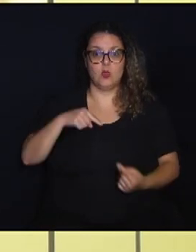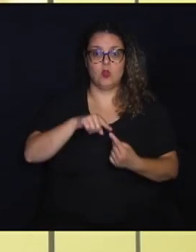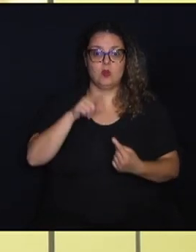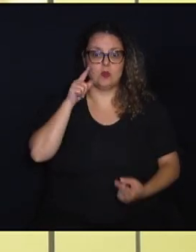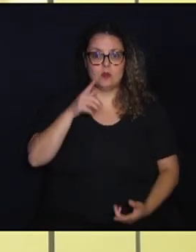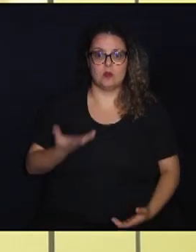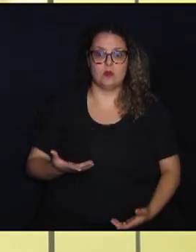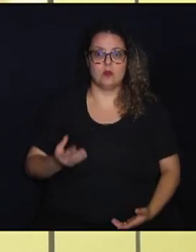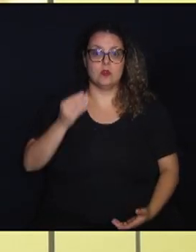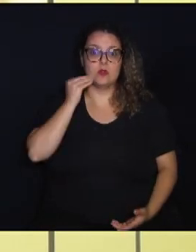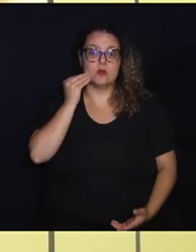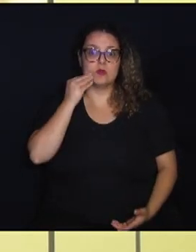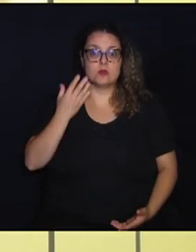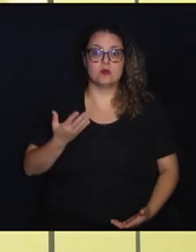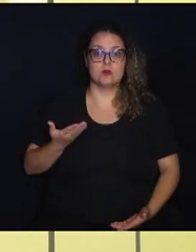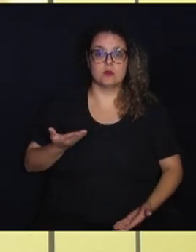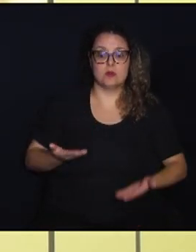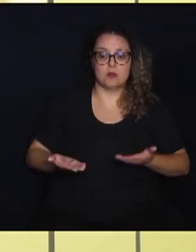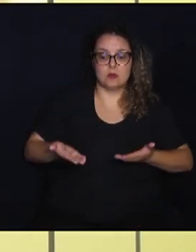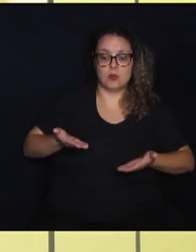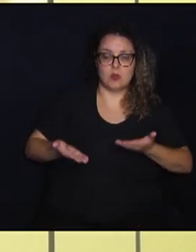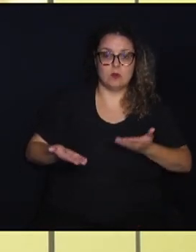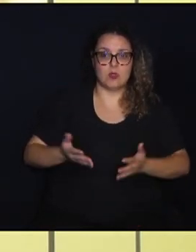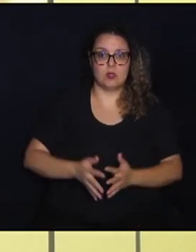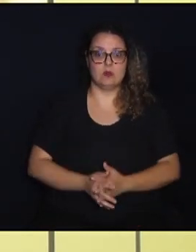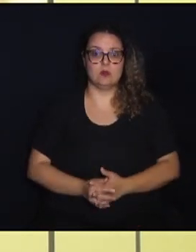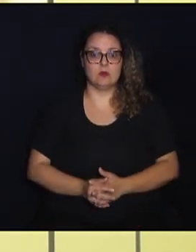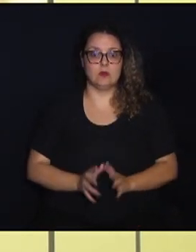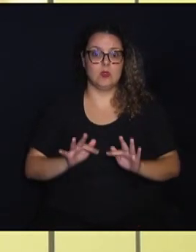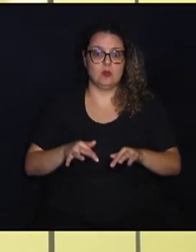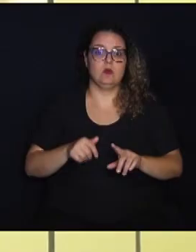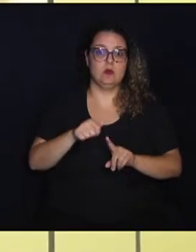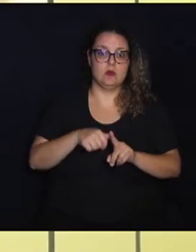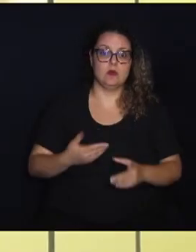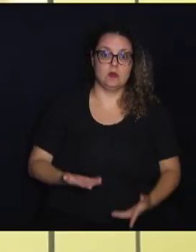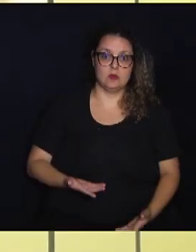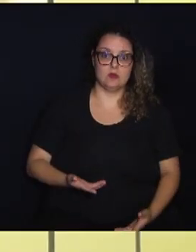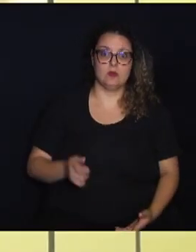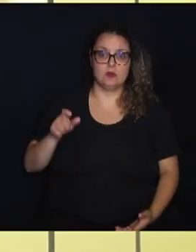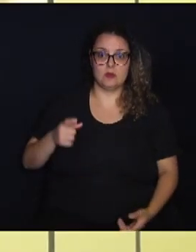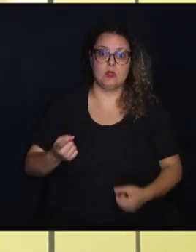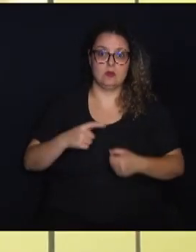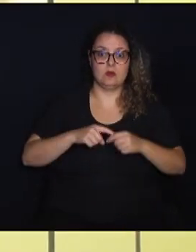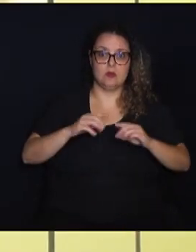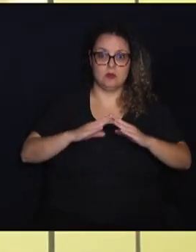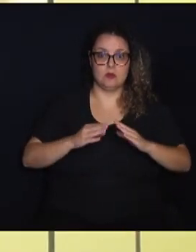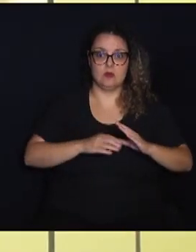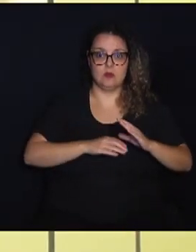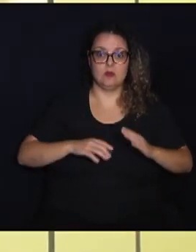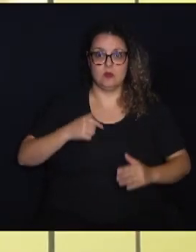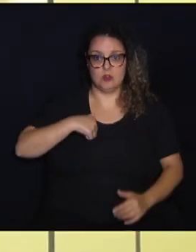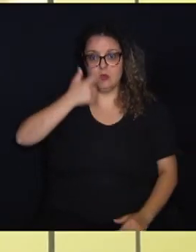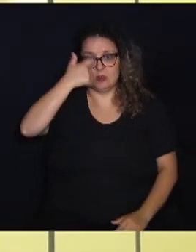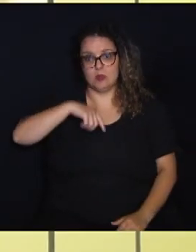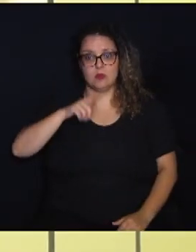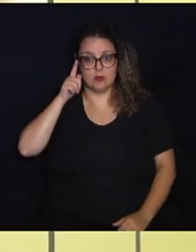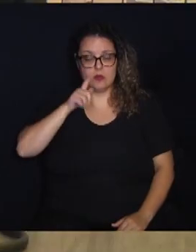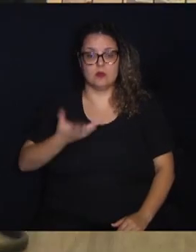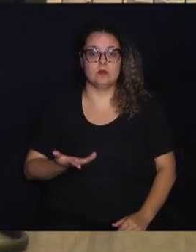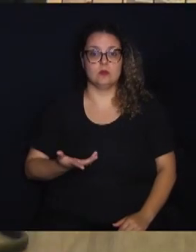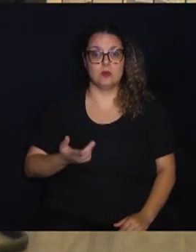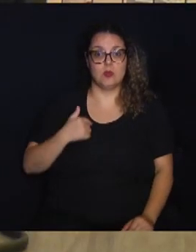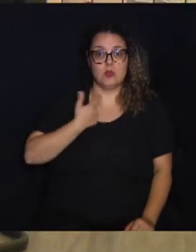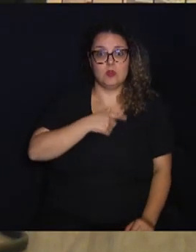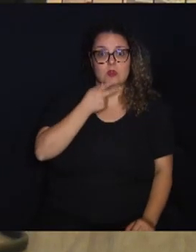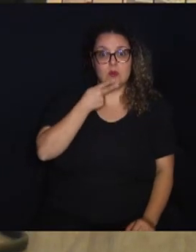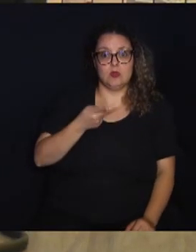tentando equilibrar uma coisa com a outra para no final do mês a pessoa voltar lá na clínica e falar, eu consegui. Tá, a gente falou no